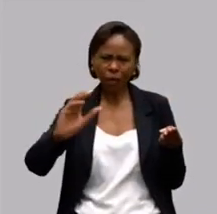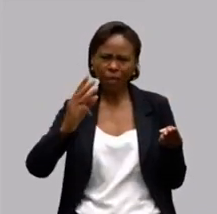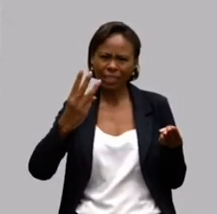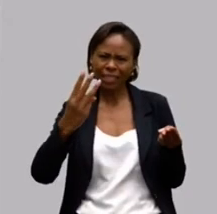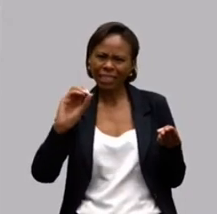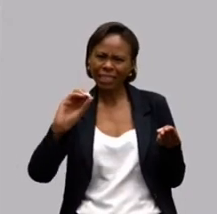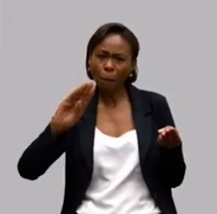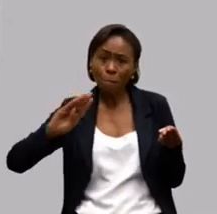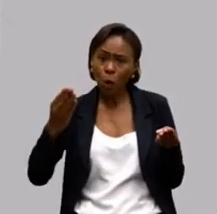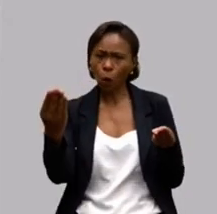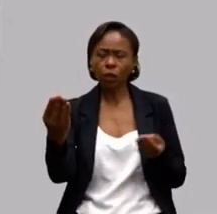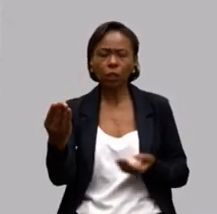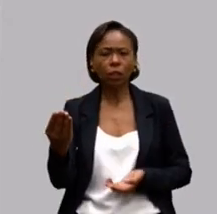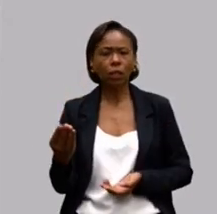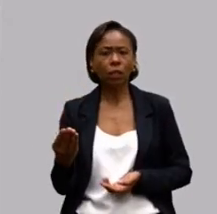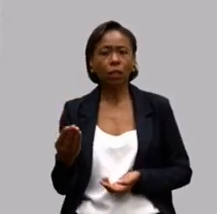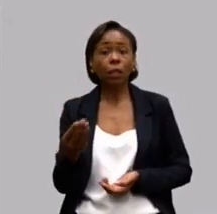É